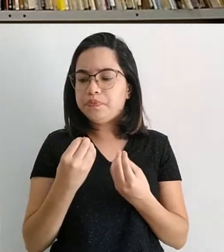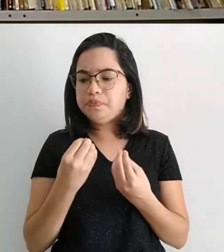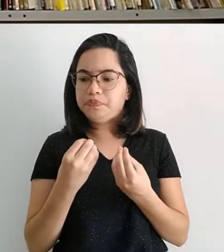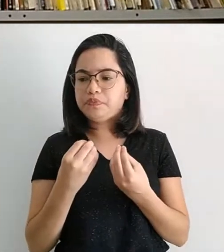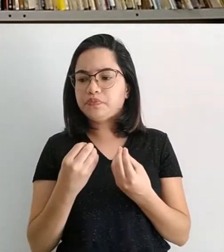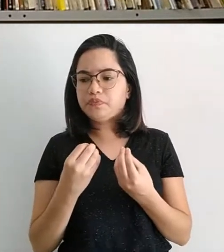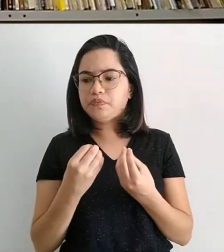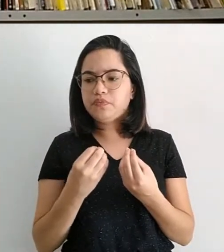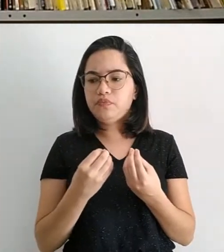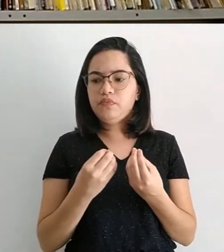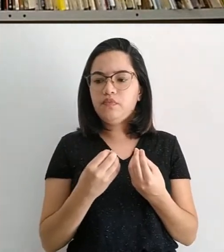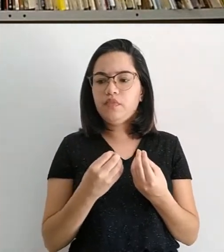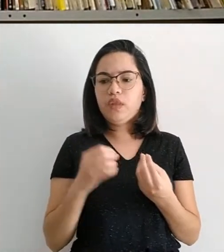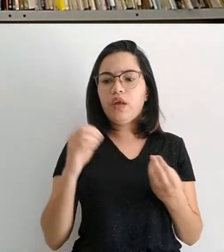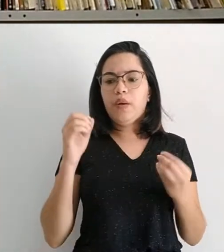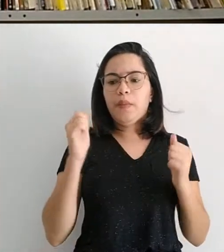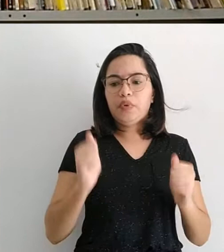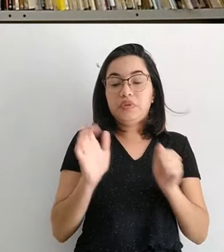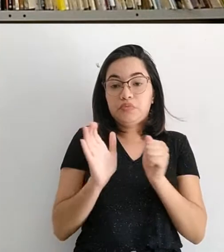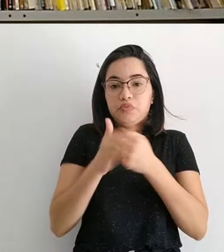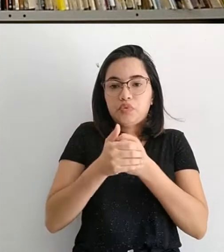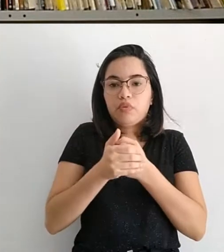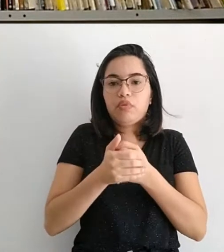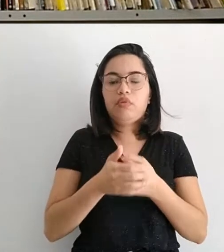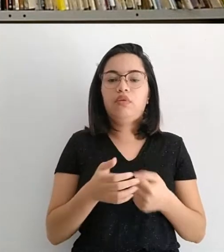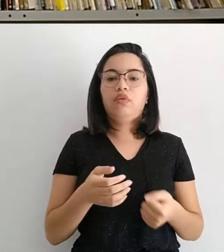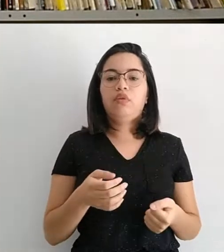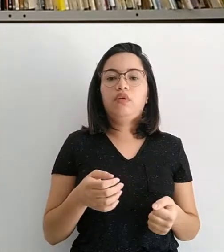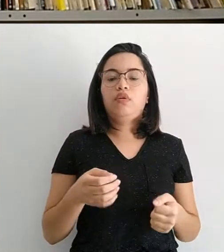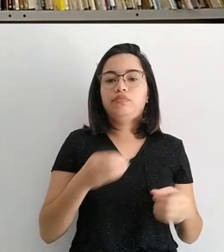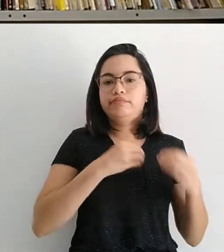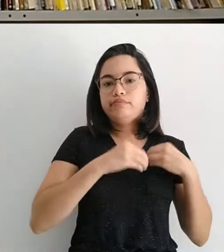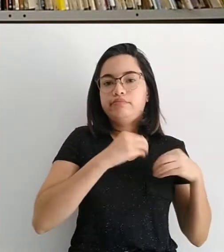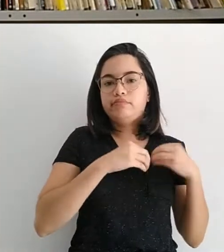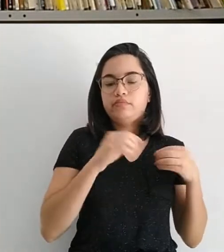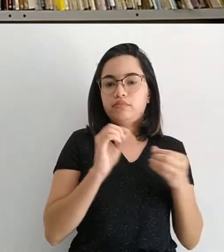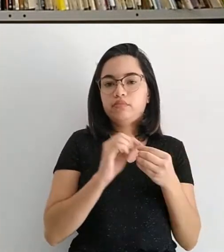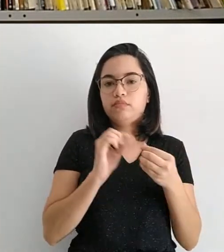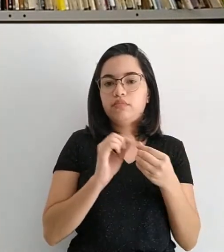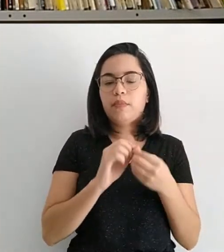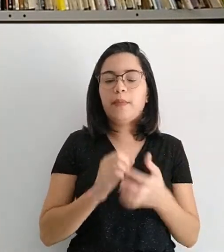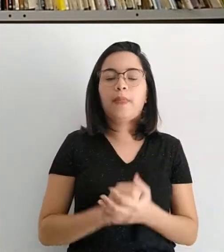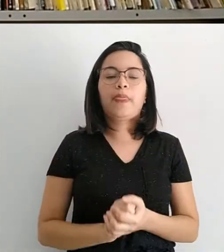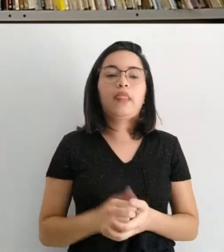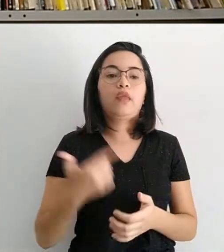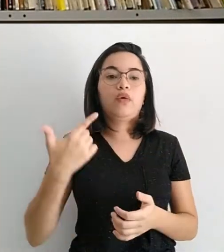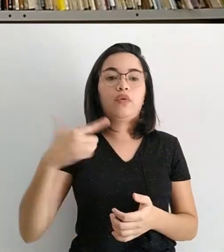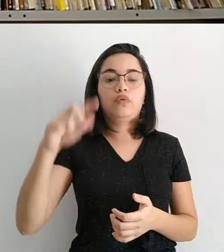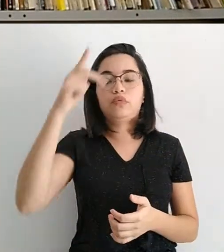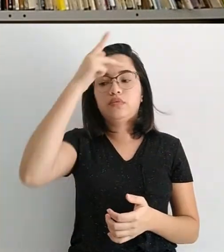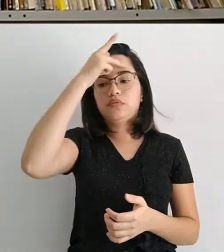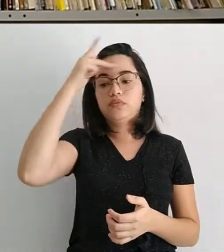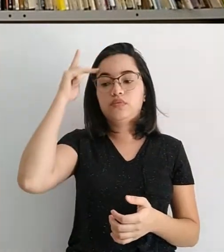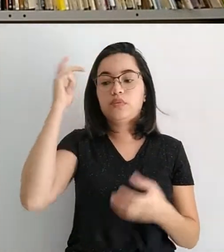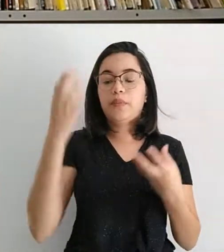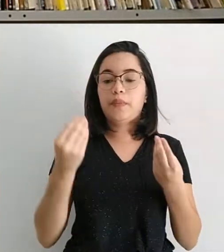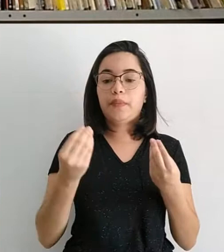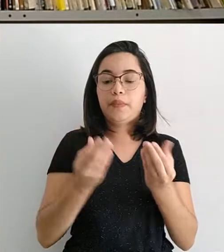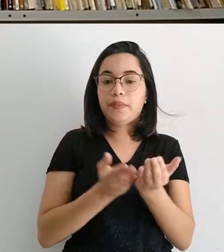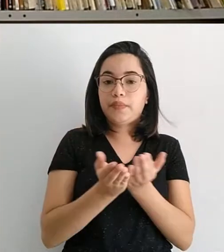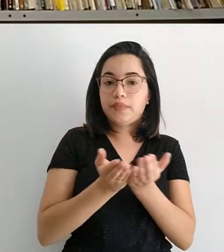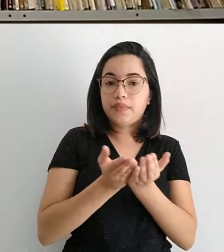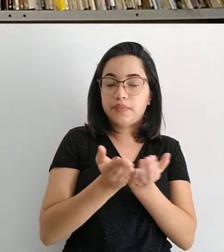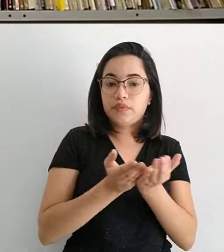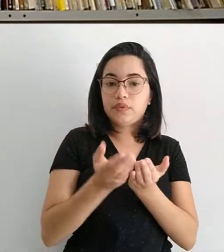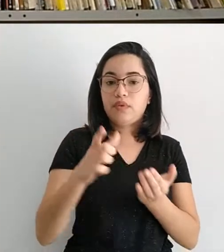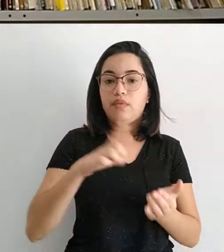alguma forma, os pecados que ele comete. Muitas pessoas e muitos